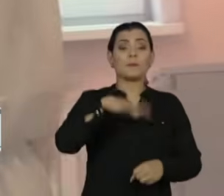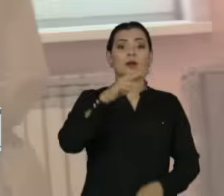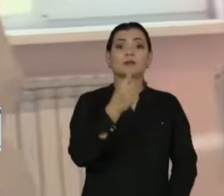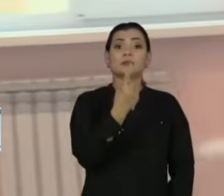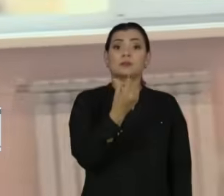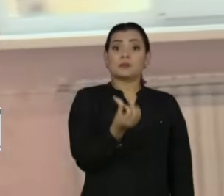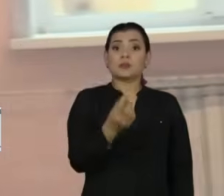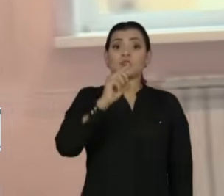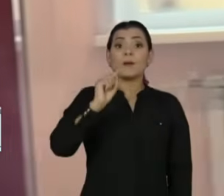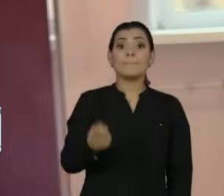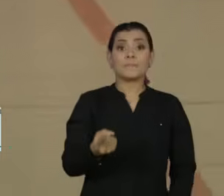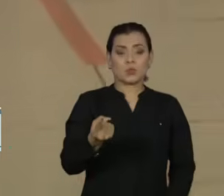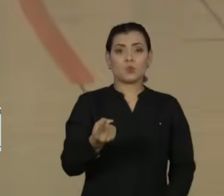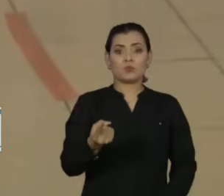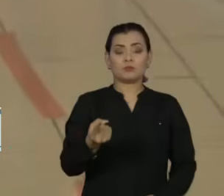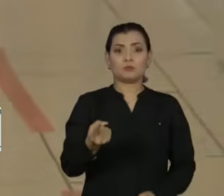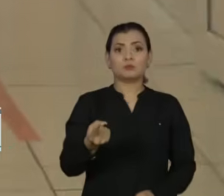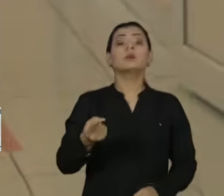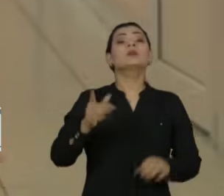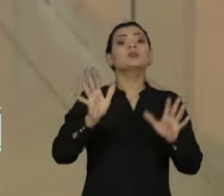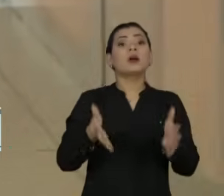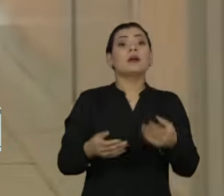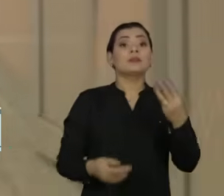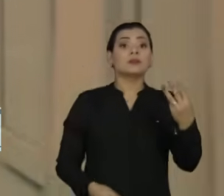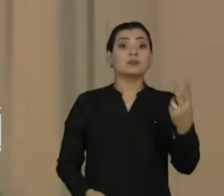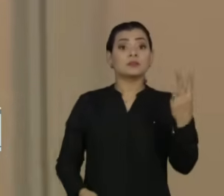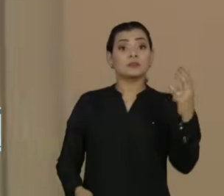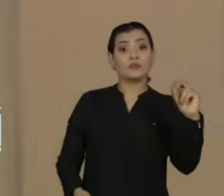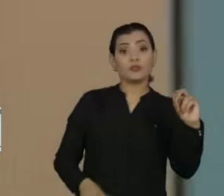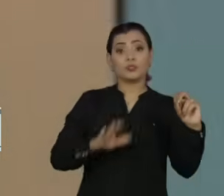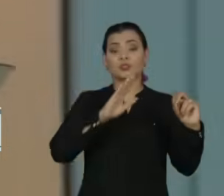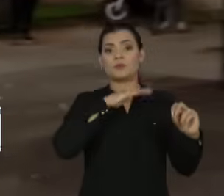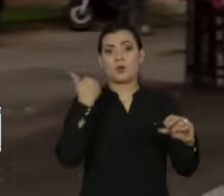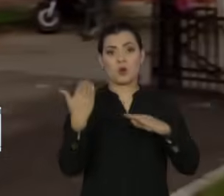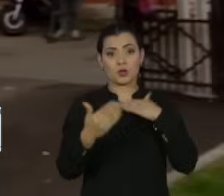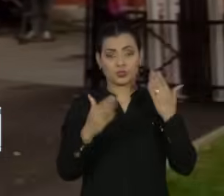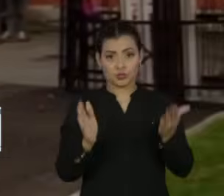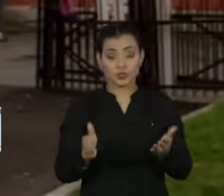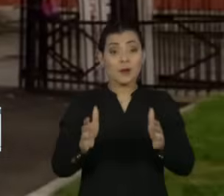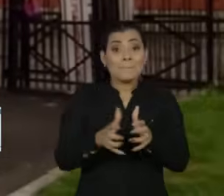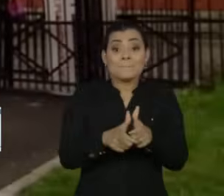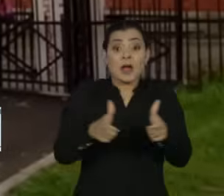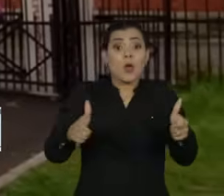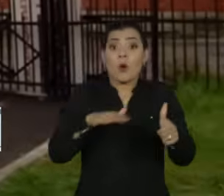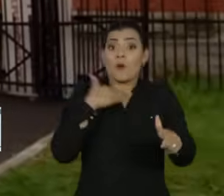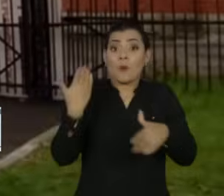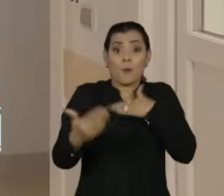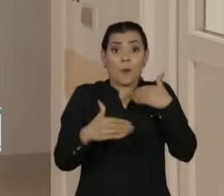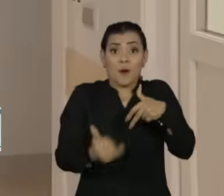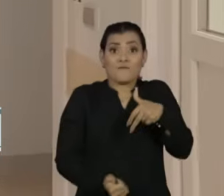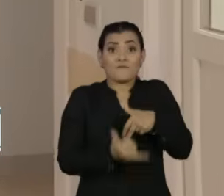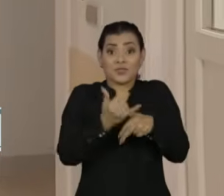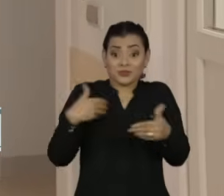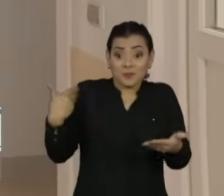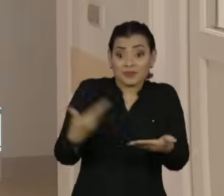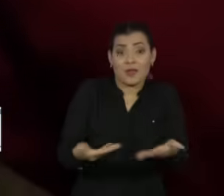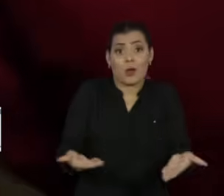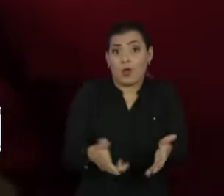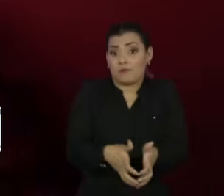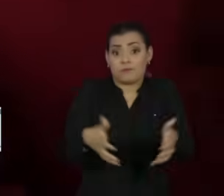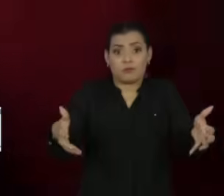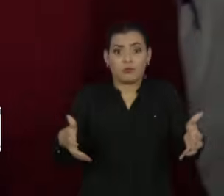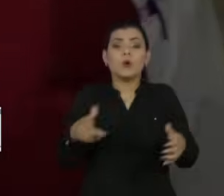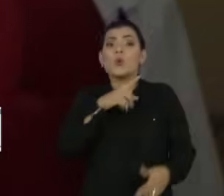16 mil novos casos e 320 mortes, o maior número de vítimas desde o início da pandemia.